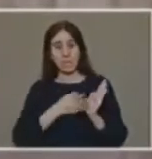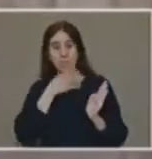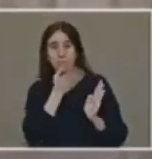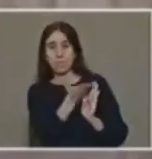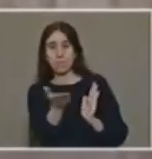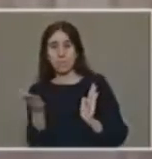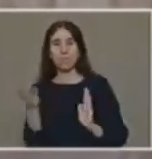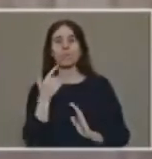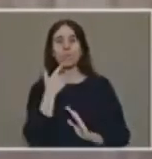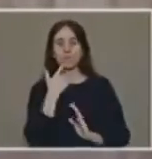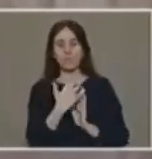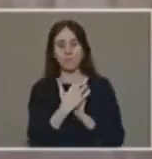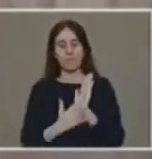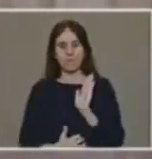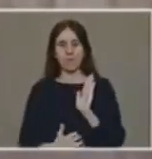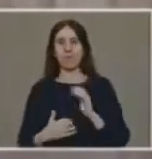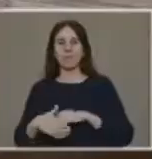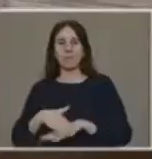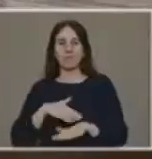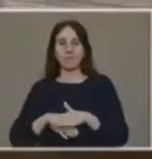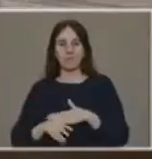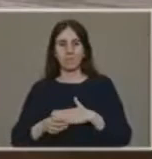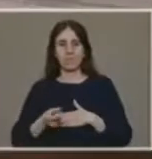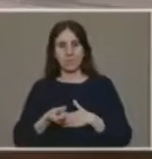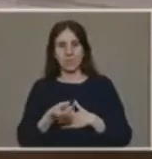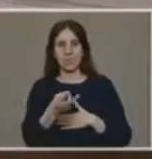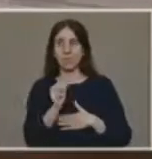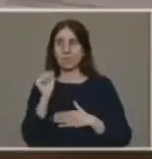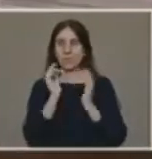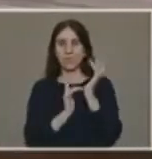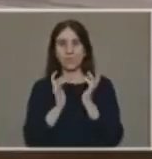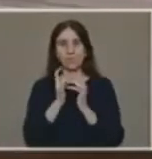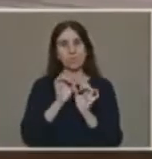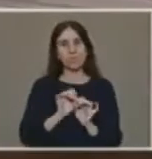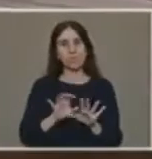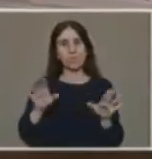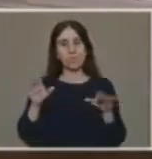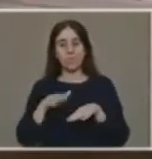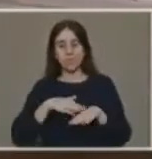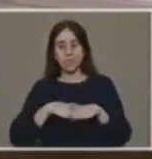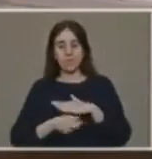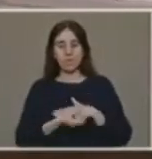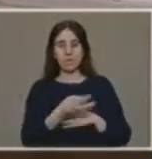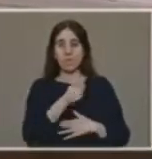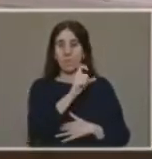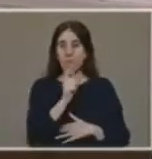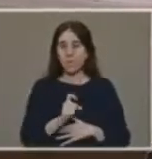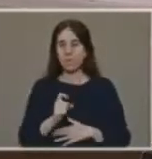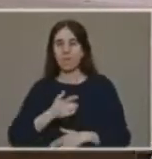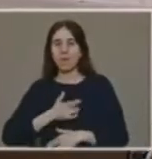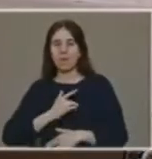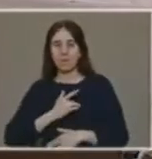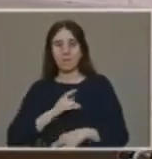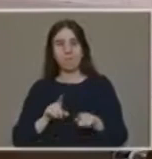das palavras e dos gestos de Jesus, gestos de paz e de amor. Olhem como